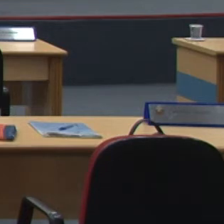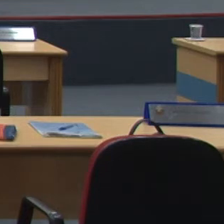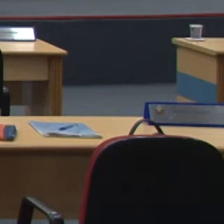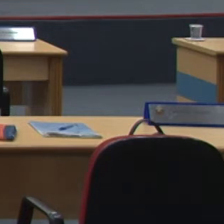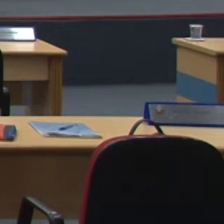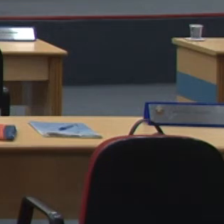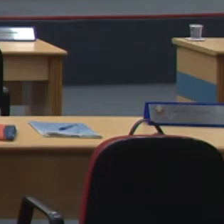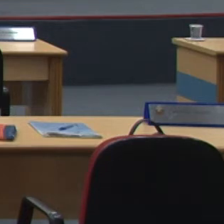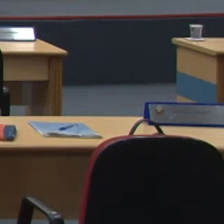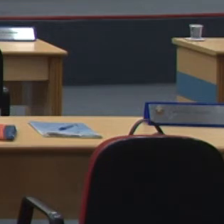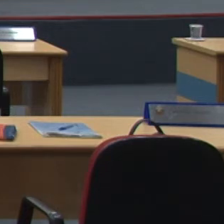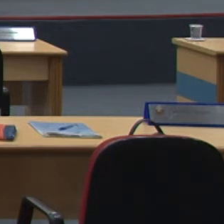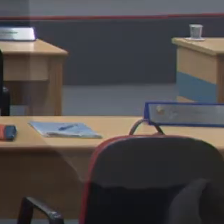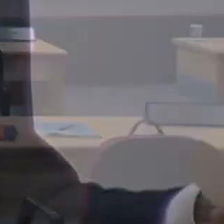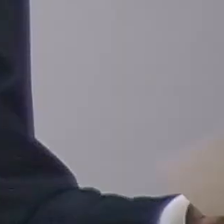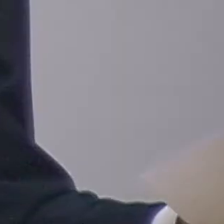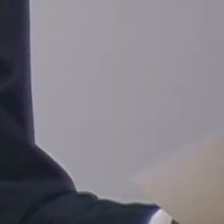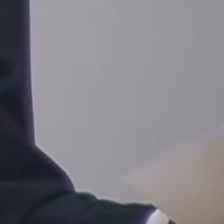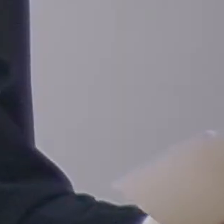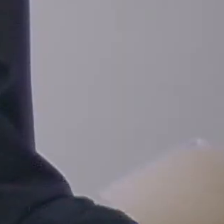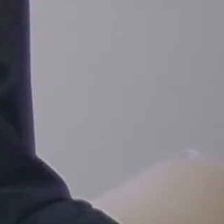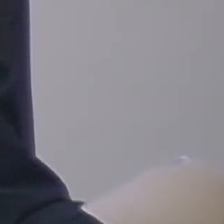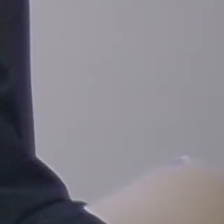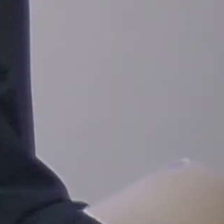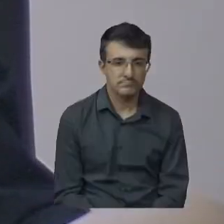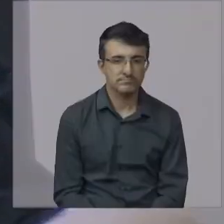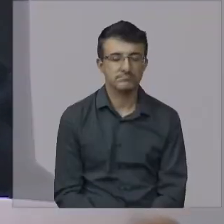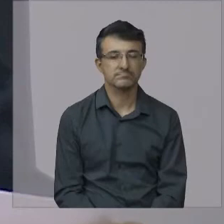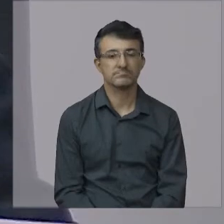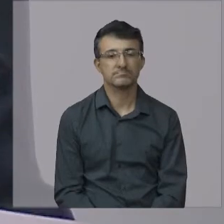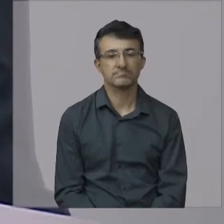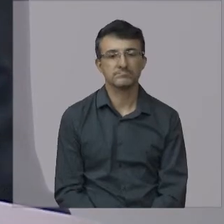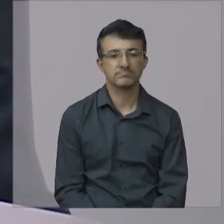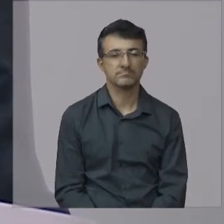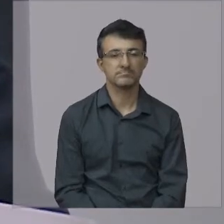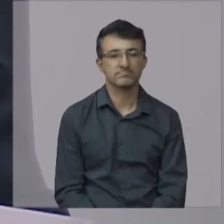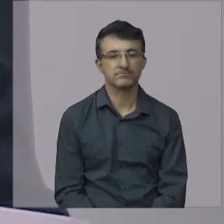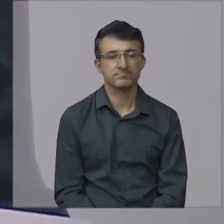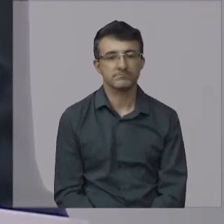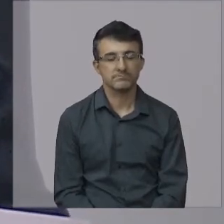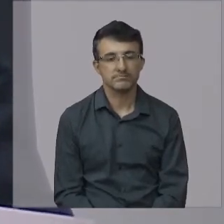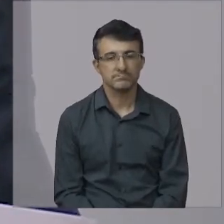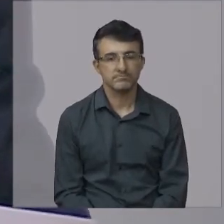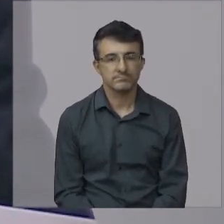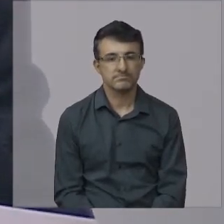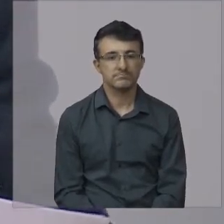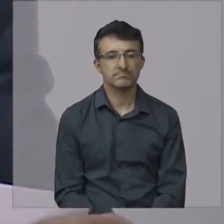Convoco, então, para fazer a rubricação nas cédulas para o primeiro